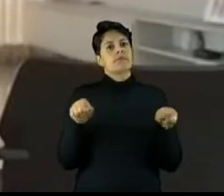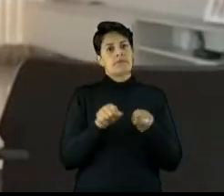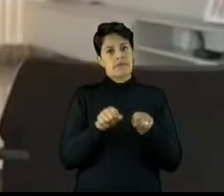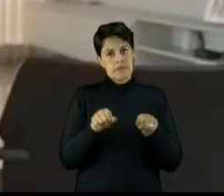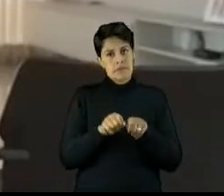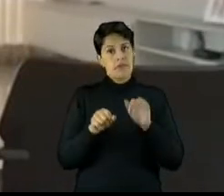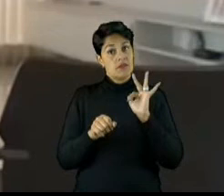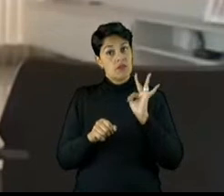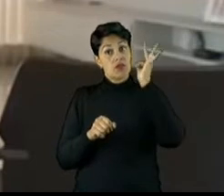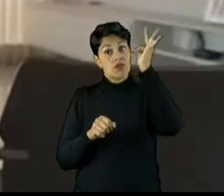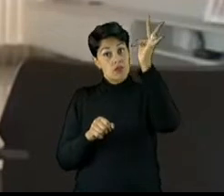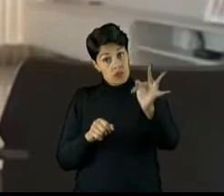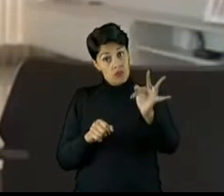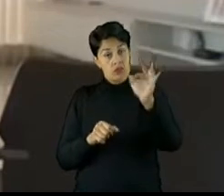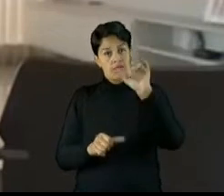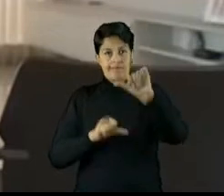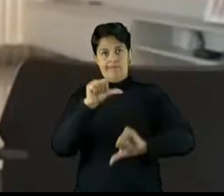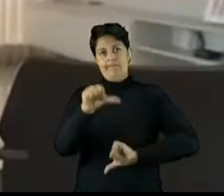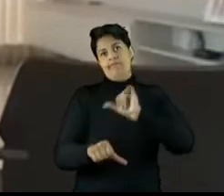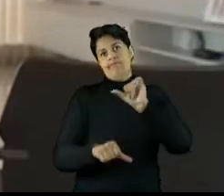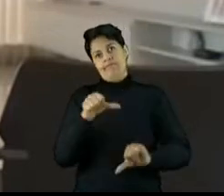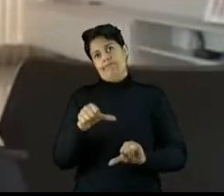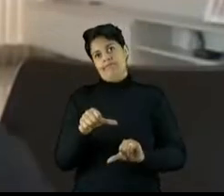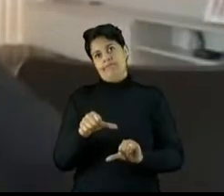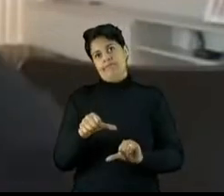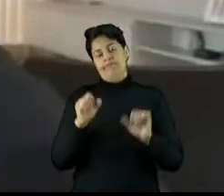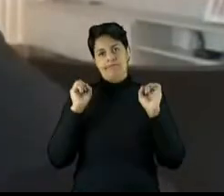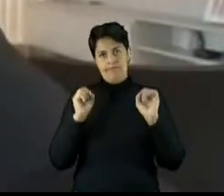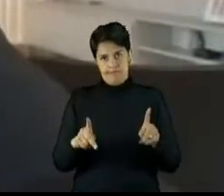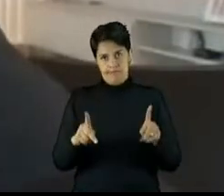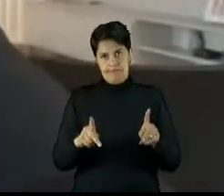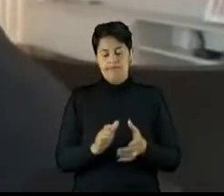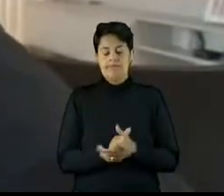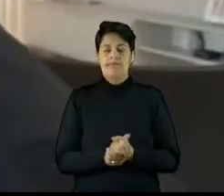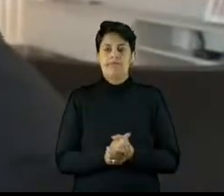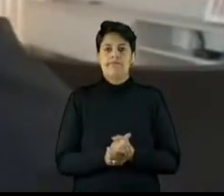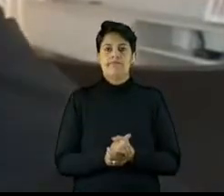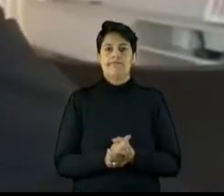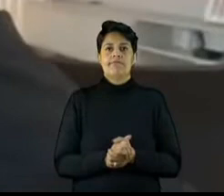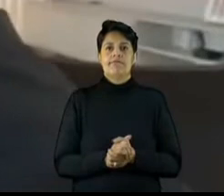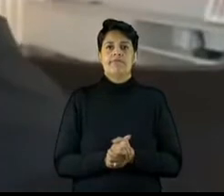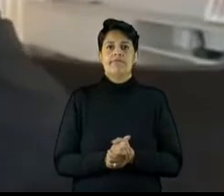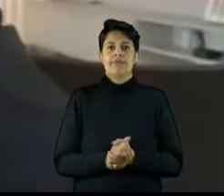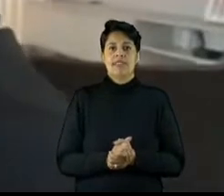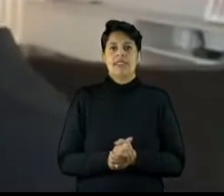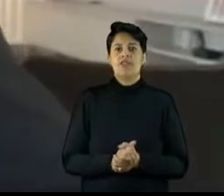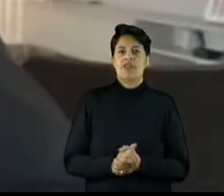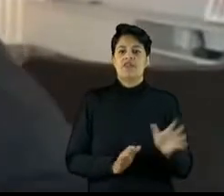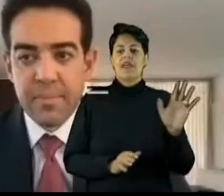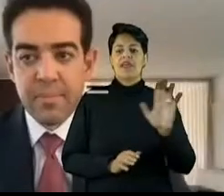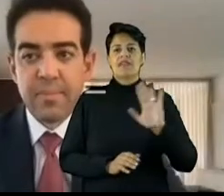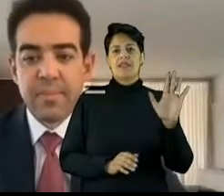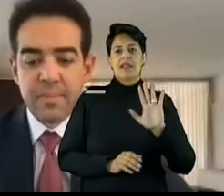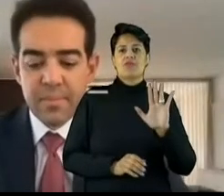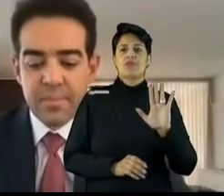íntegra da manifestação do nosso vice-presidente, dizer que os prazos que são fixados para o